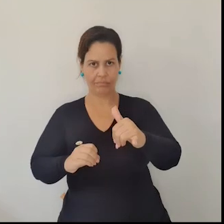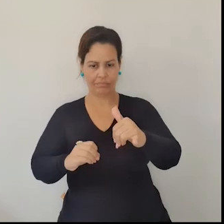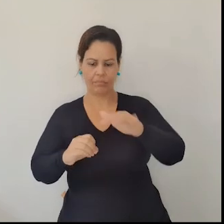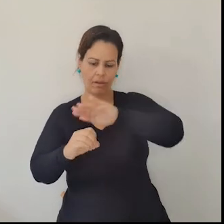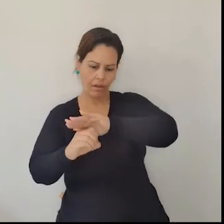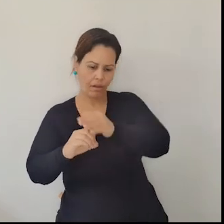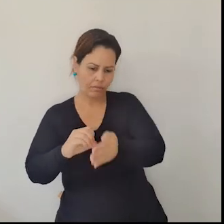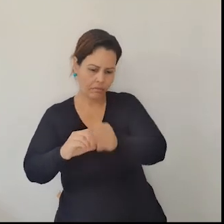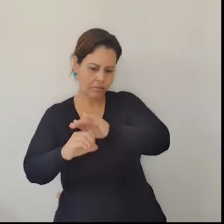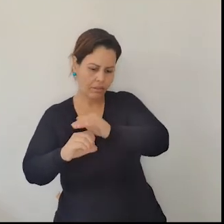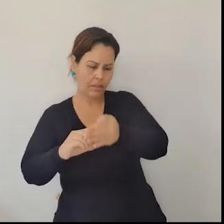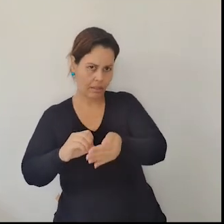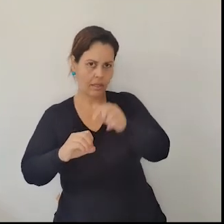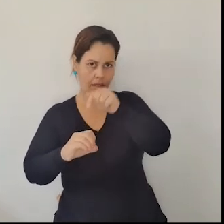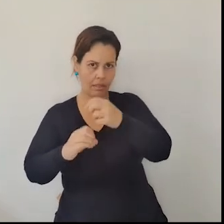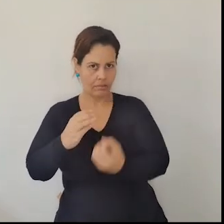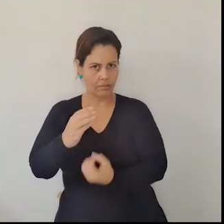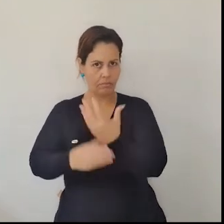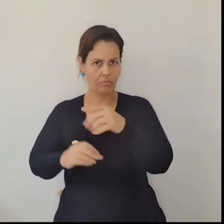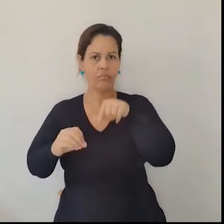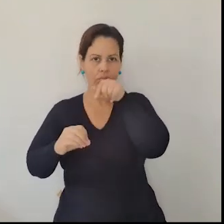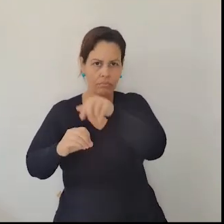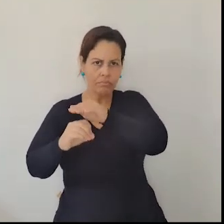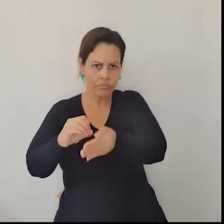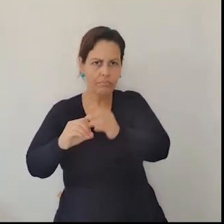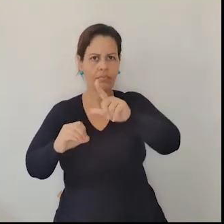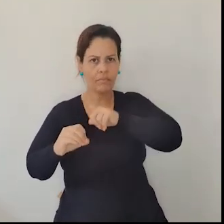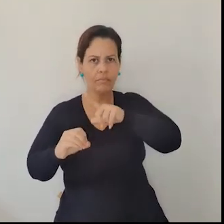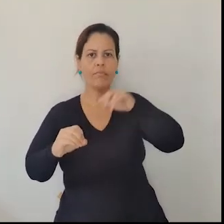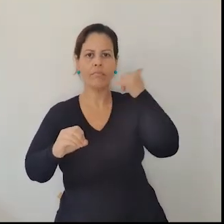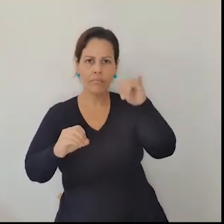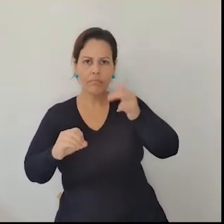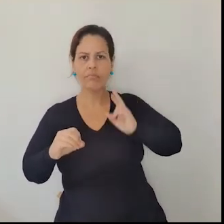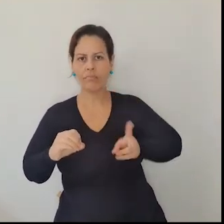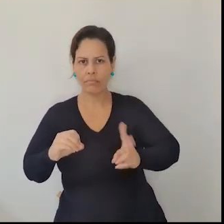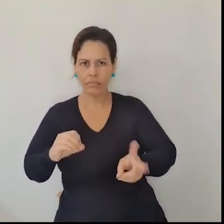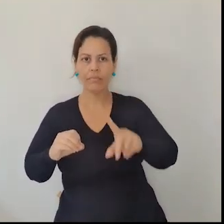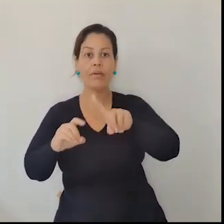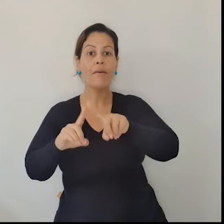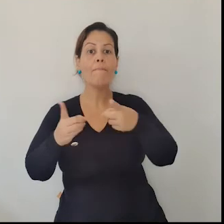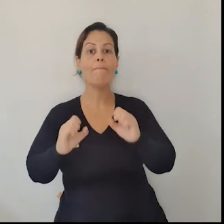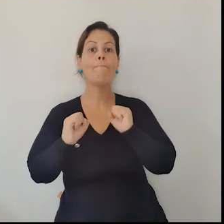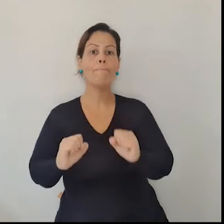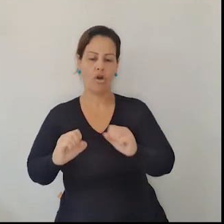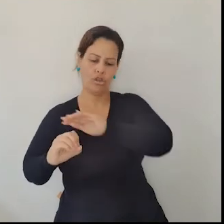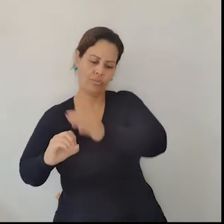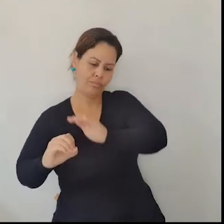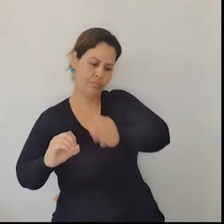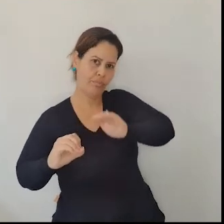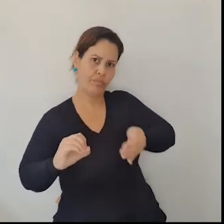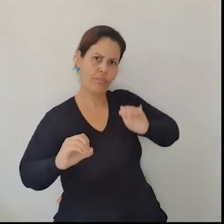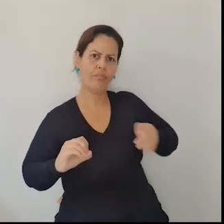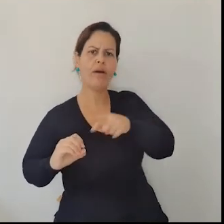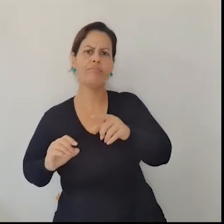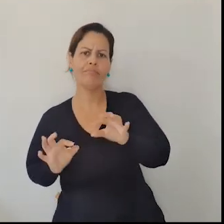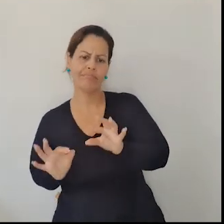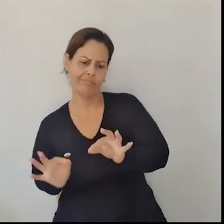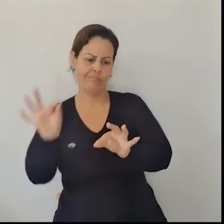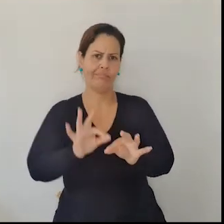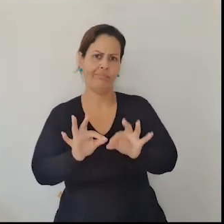energia constante. Em sua camada de origem, a camada estacionária, a energia é constante, mas o elétron pode saltar de uma